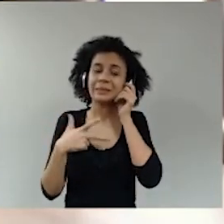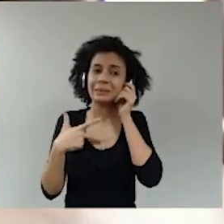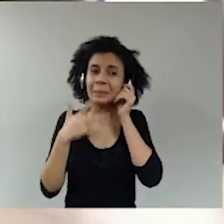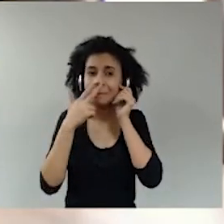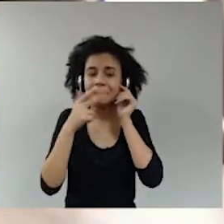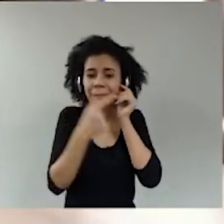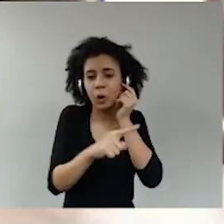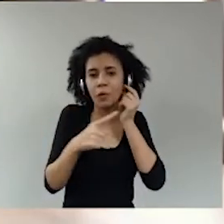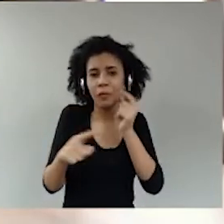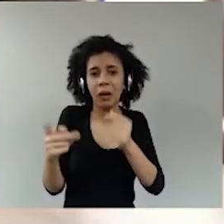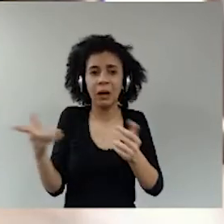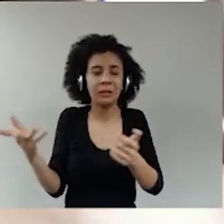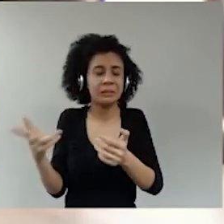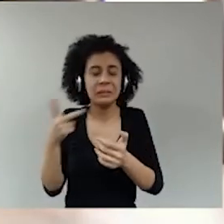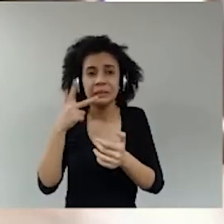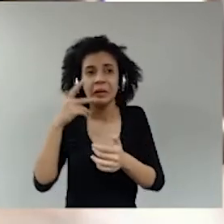tentam